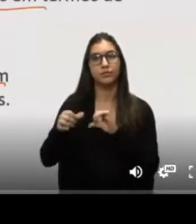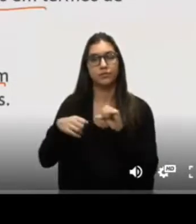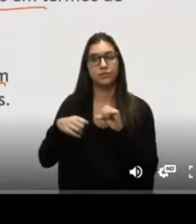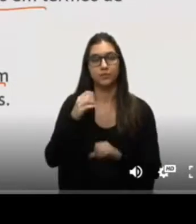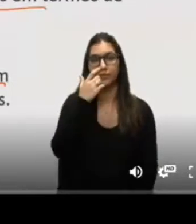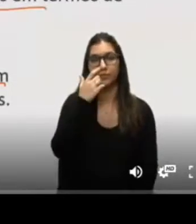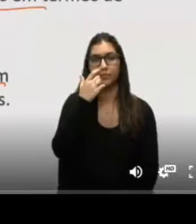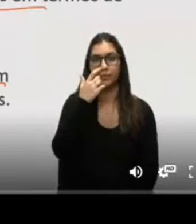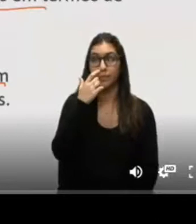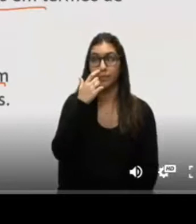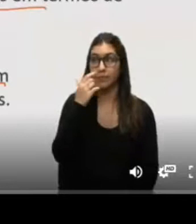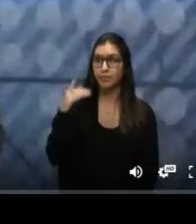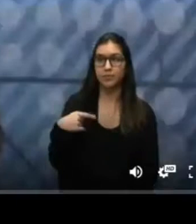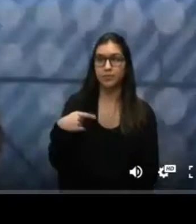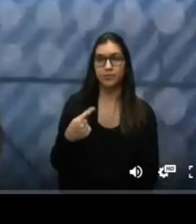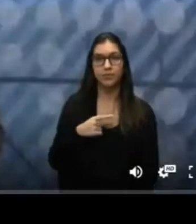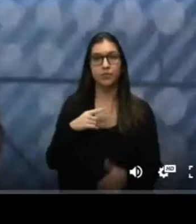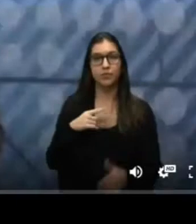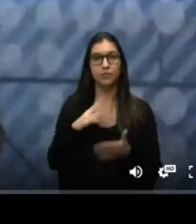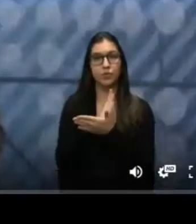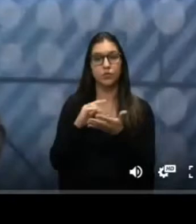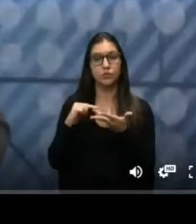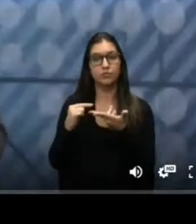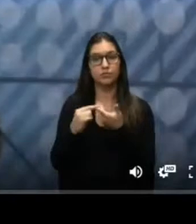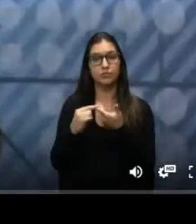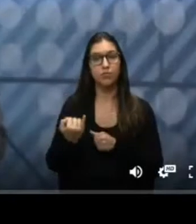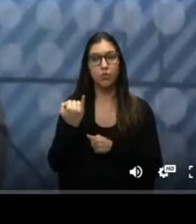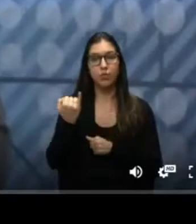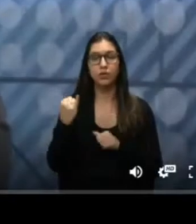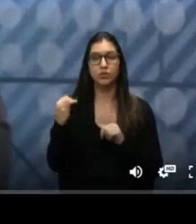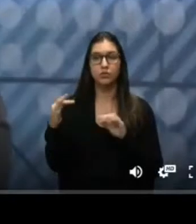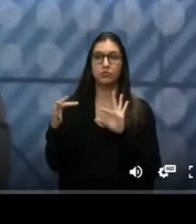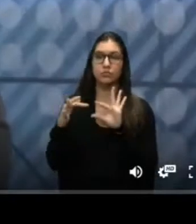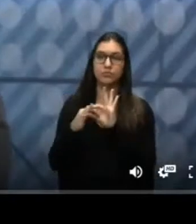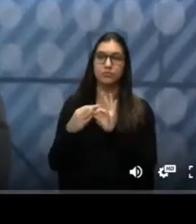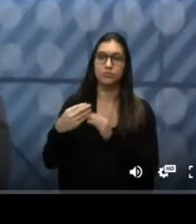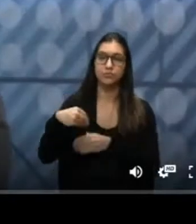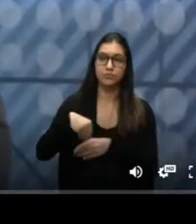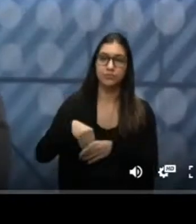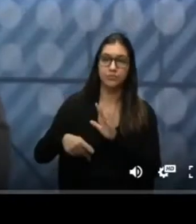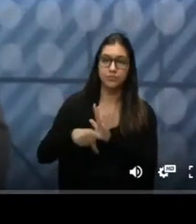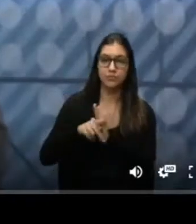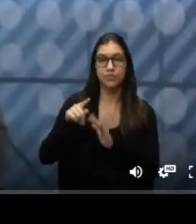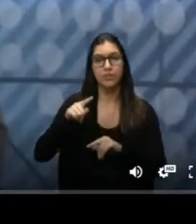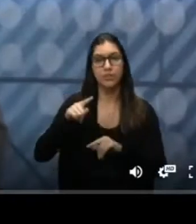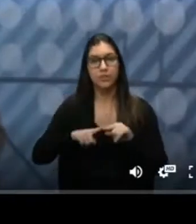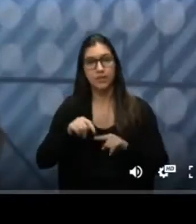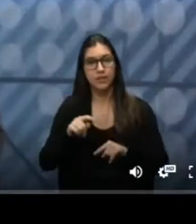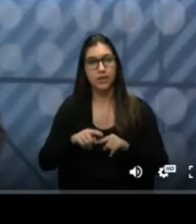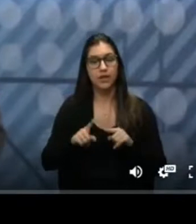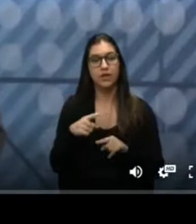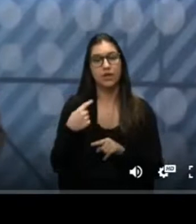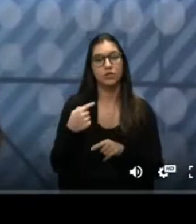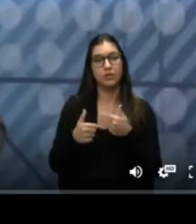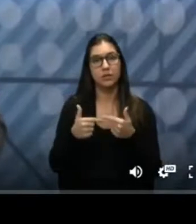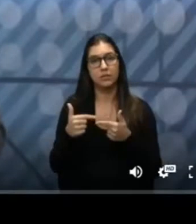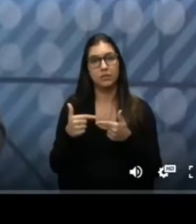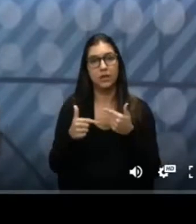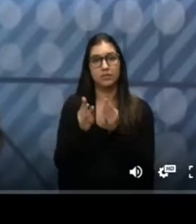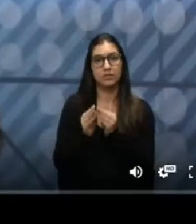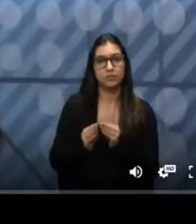fase. Isso aqui vocês não vão ver aqui. Importantes que estão relacionados com a propriedade da matéria quando nós trabalhamos